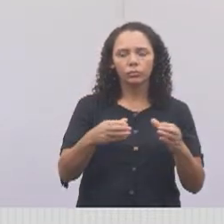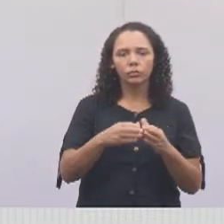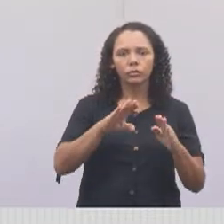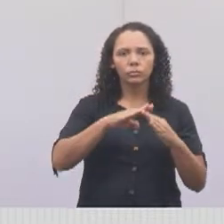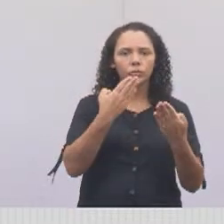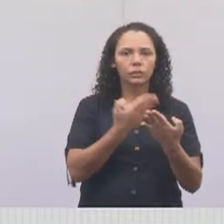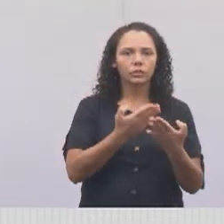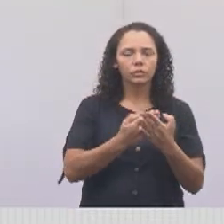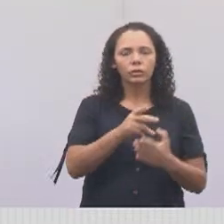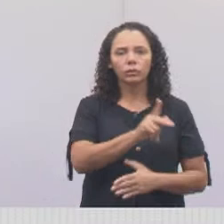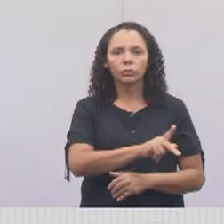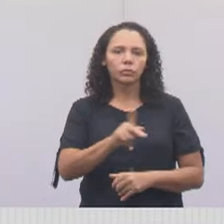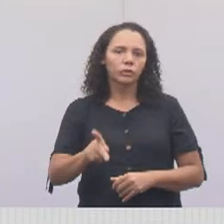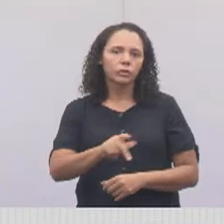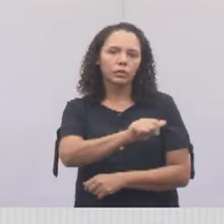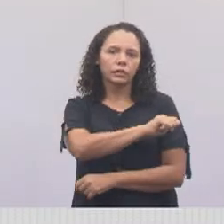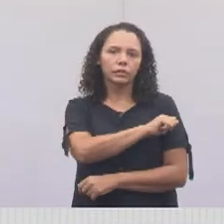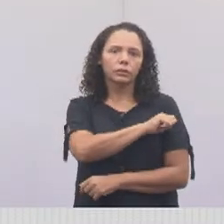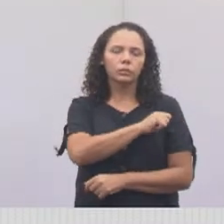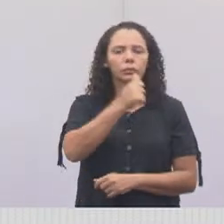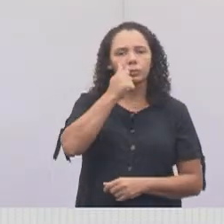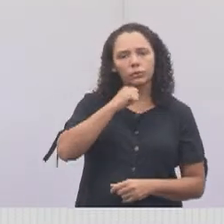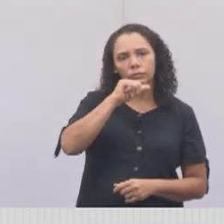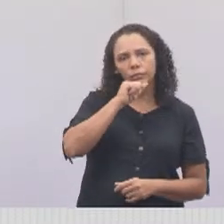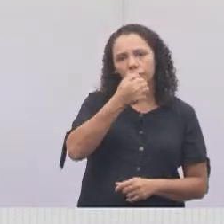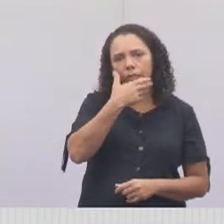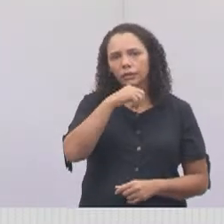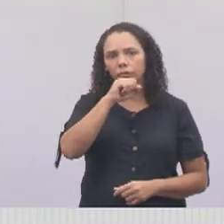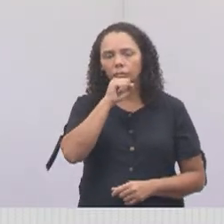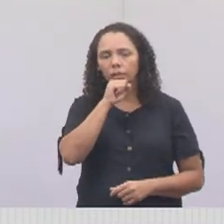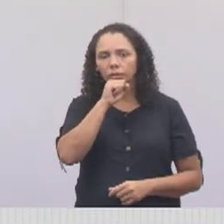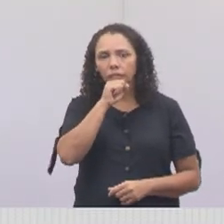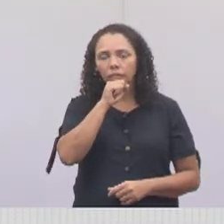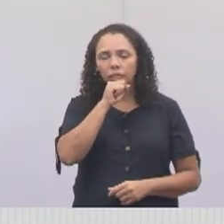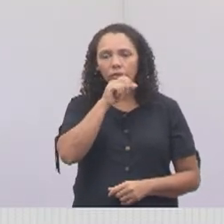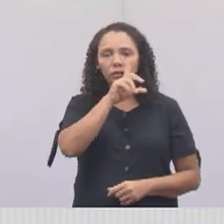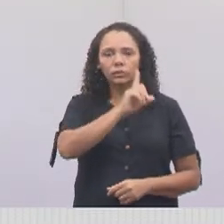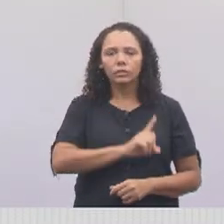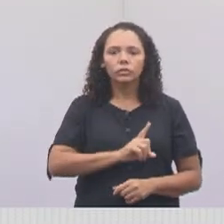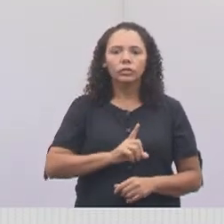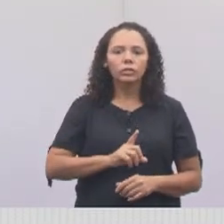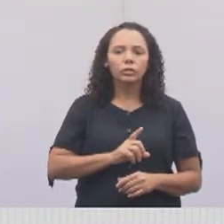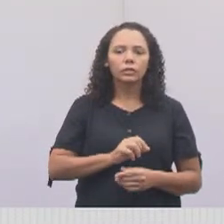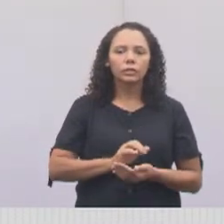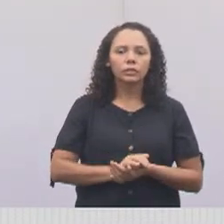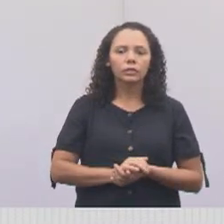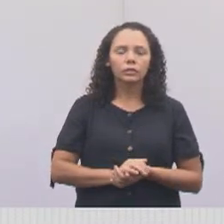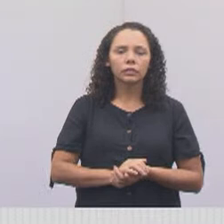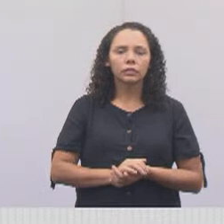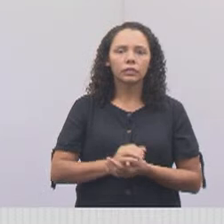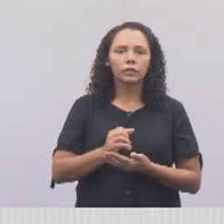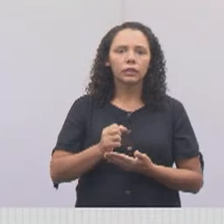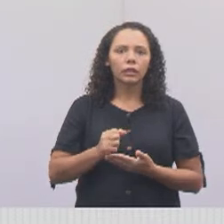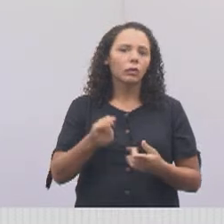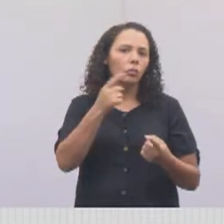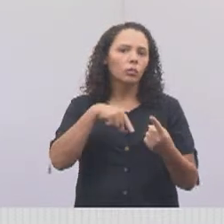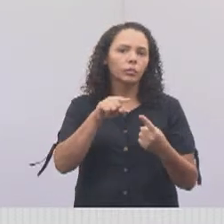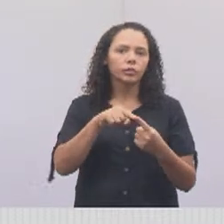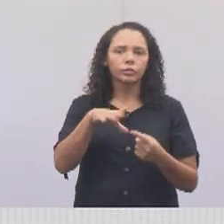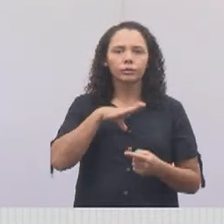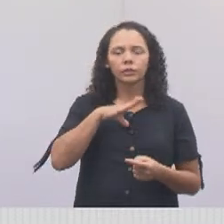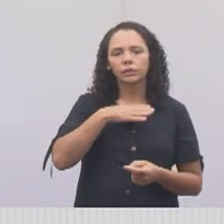né, professores, alunos, pais de alunos, gestores, em prol de uma sociedade melhor através